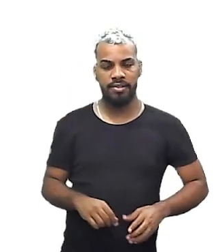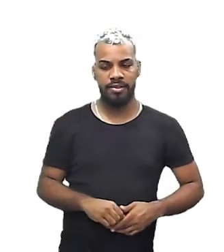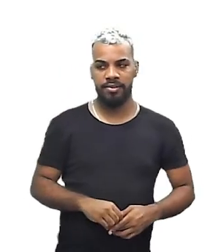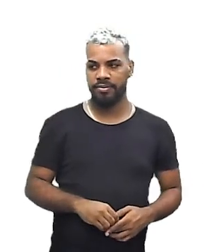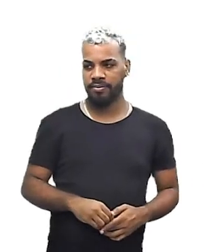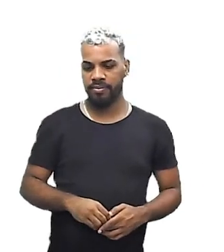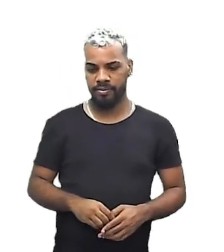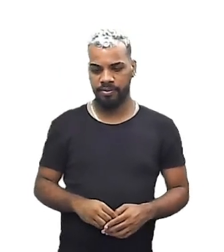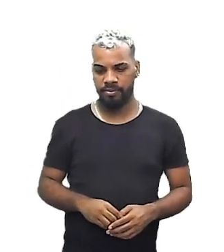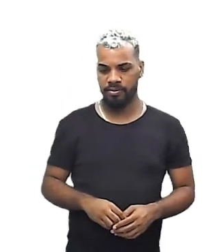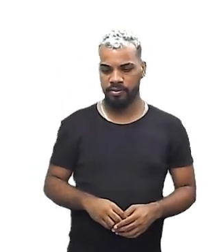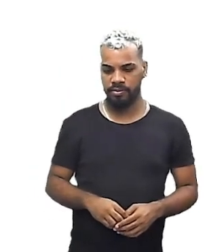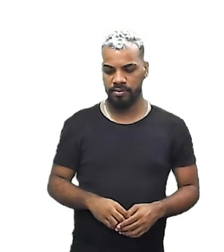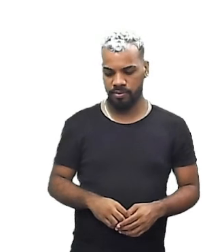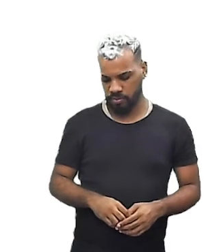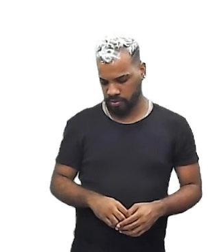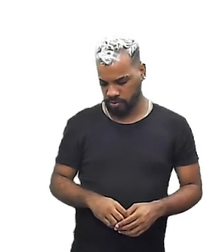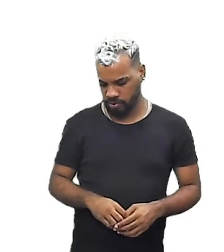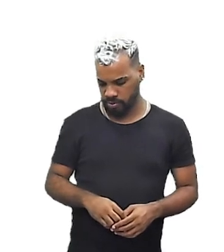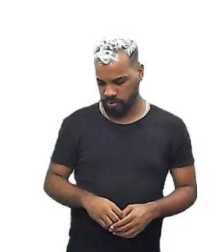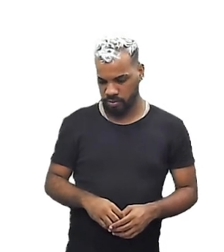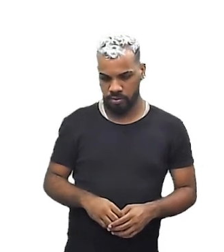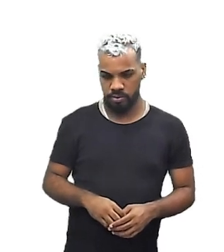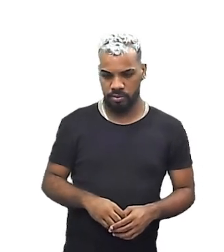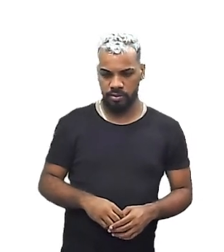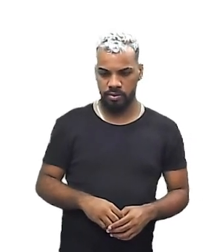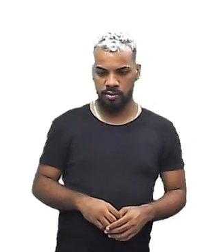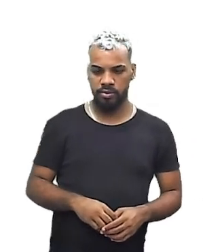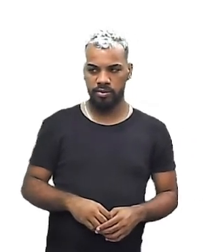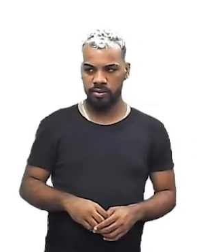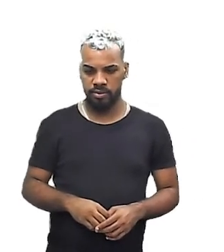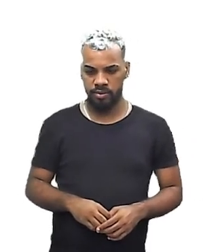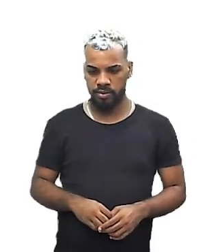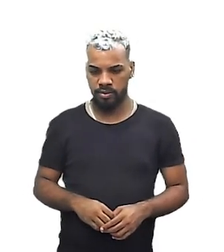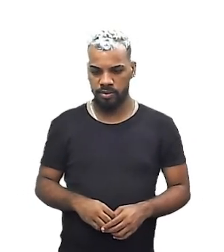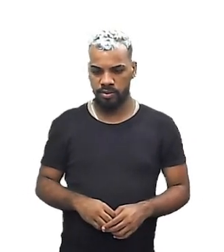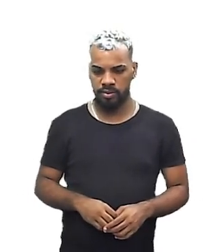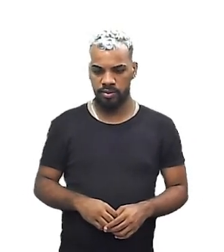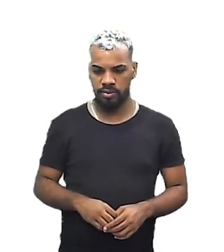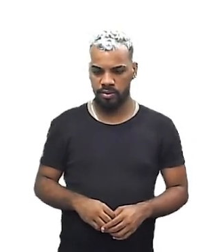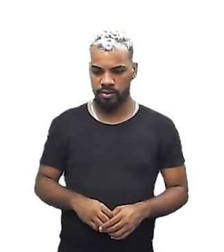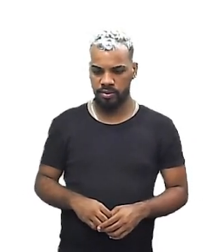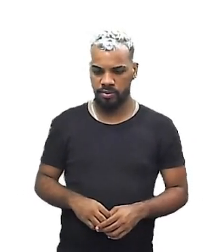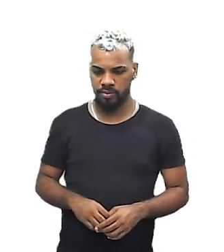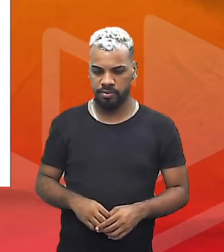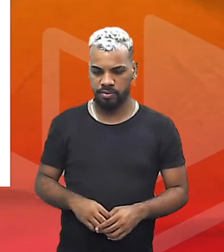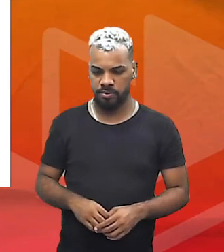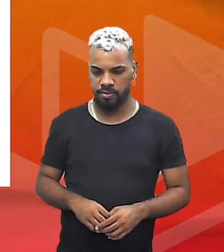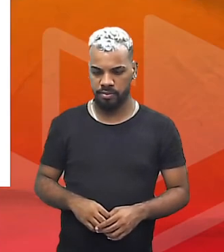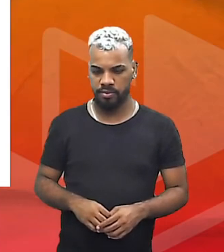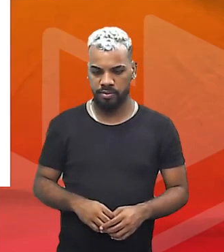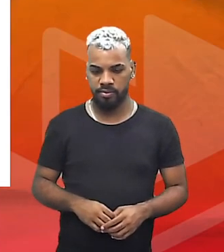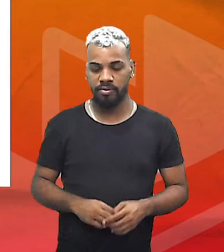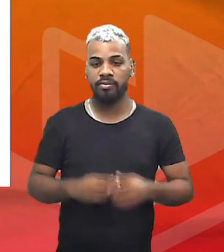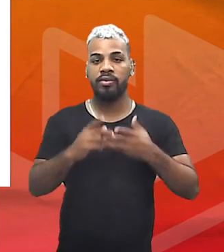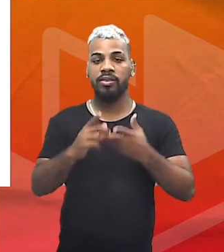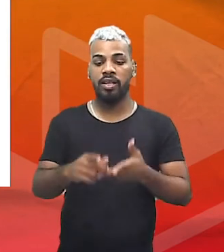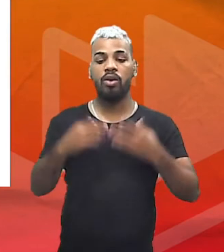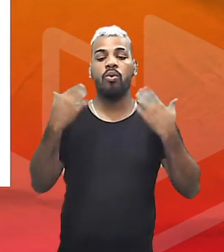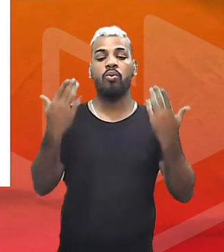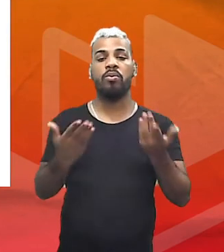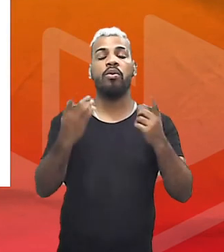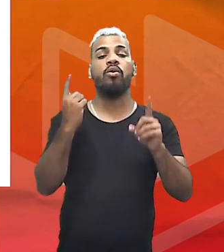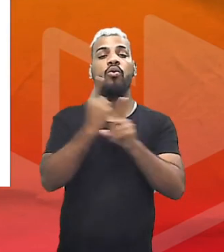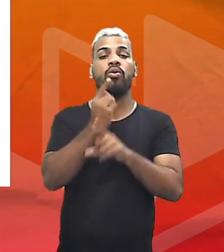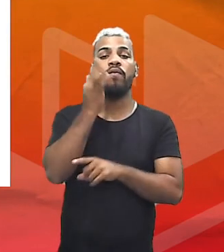Qual é o dissacarídeo que vem do Vegetal Qual é o dissacarídeo que você encontra numa fruta você encontra numa planta que você encontra